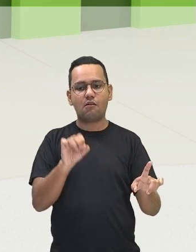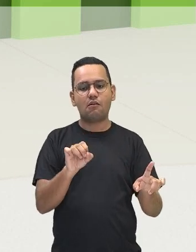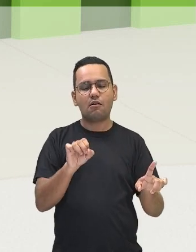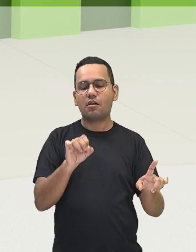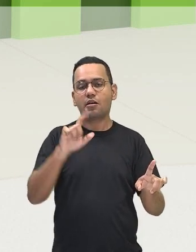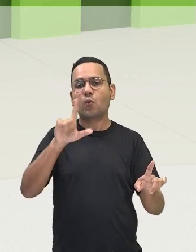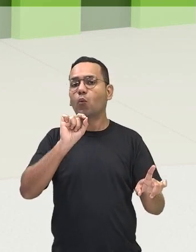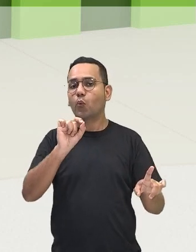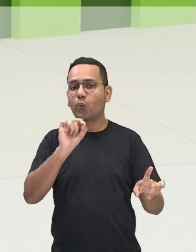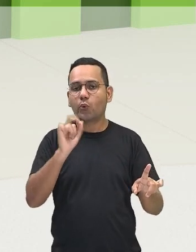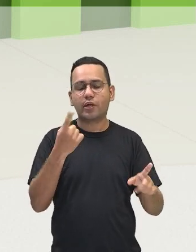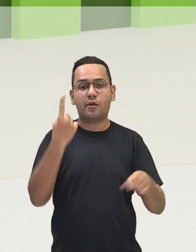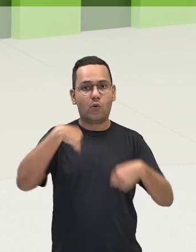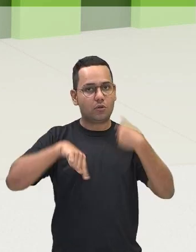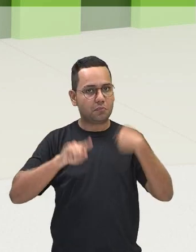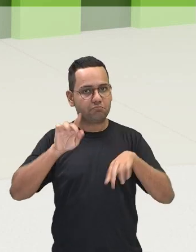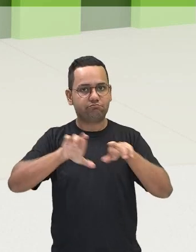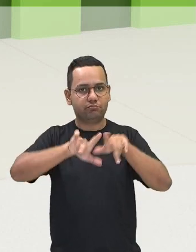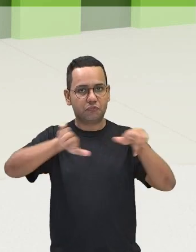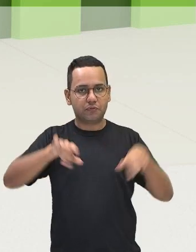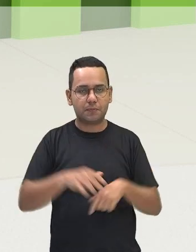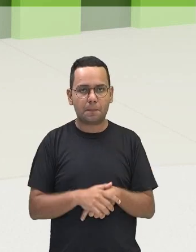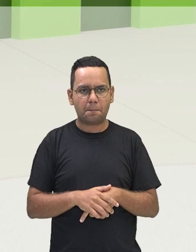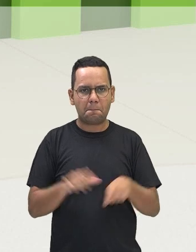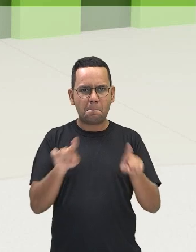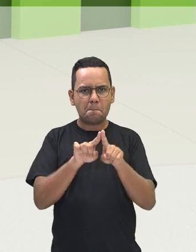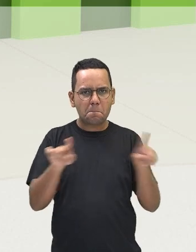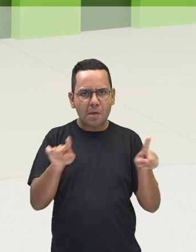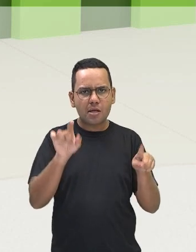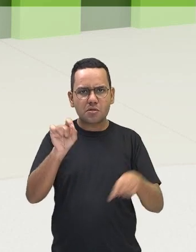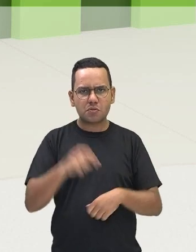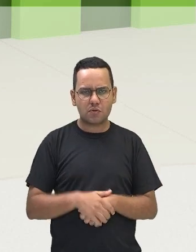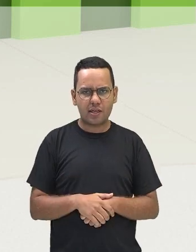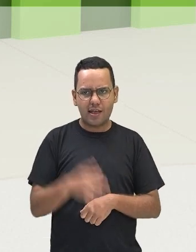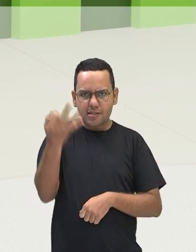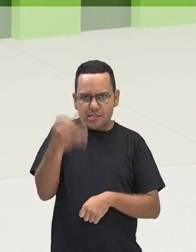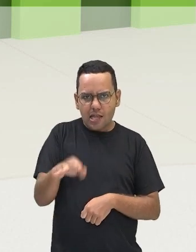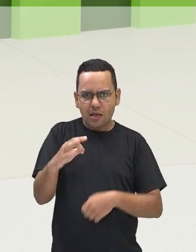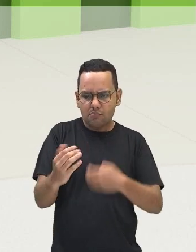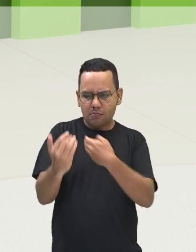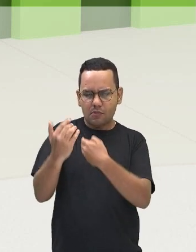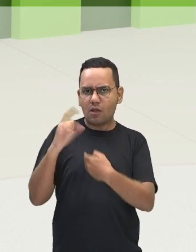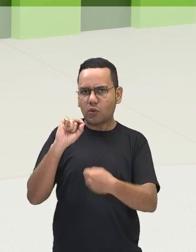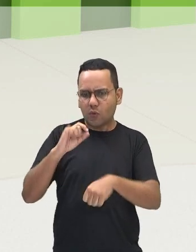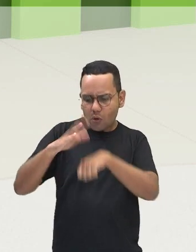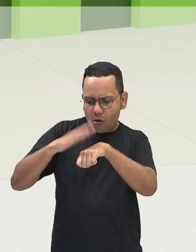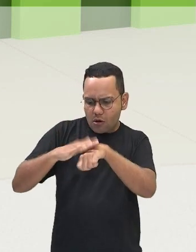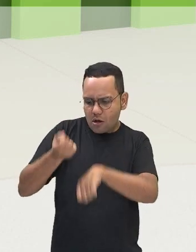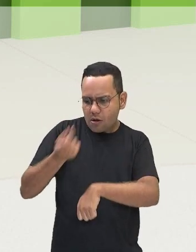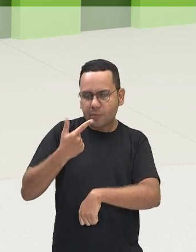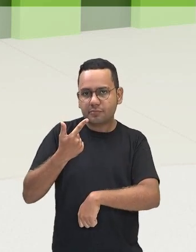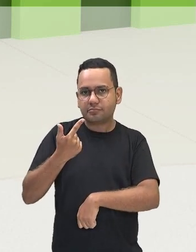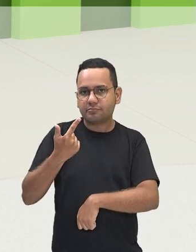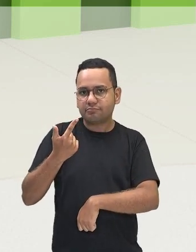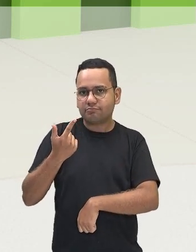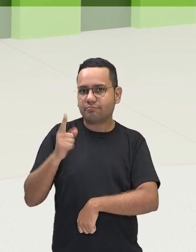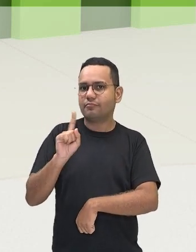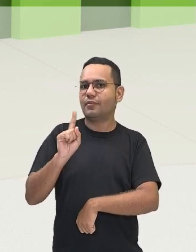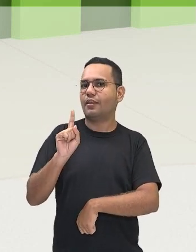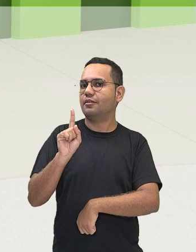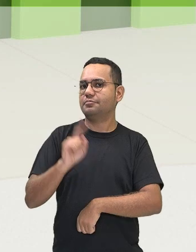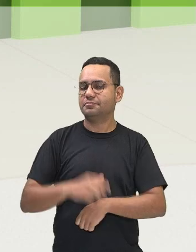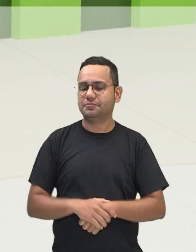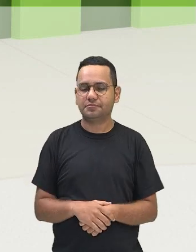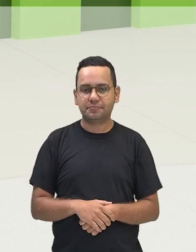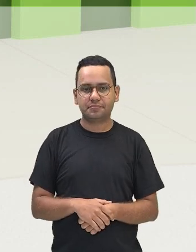não é uma recomendação você se automedicar. Então, nós vamos estudar na nossa aula